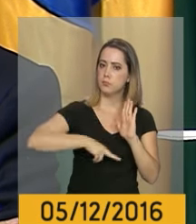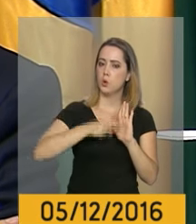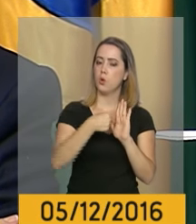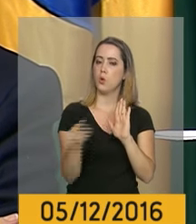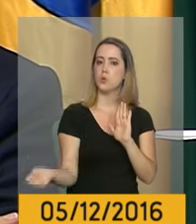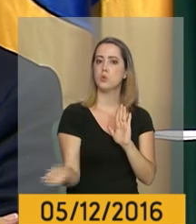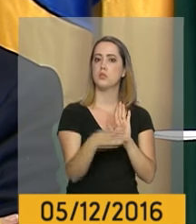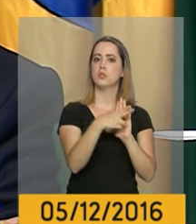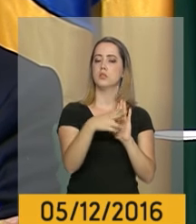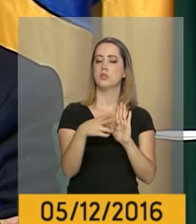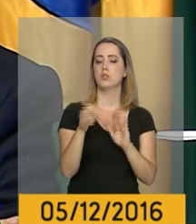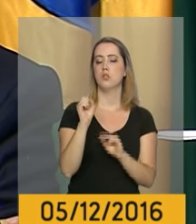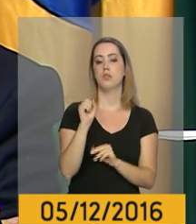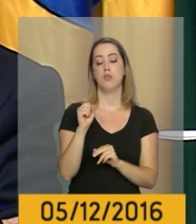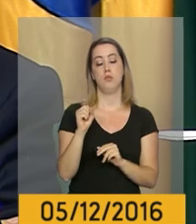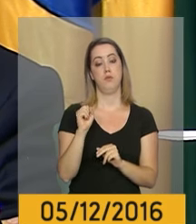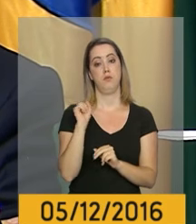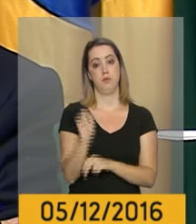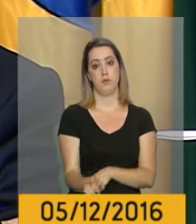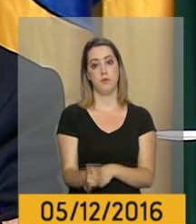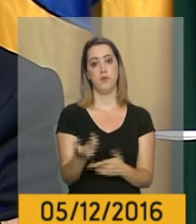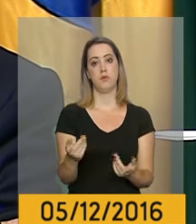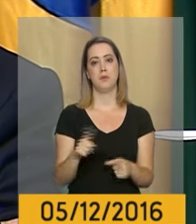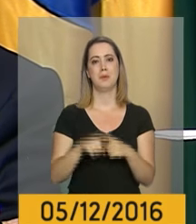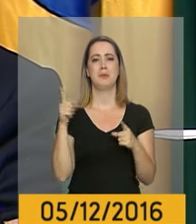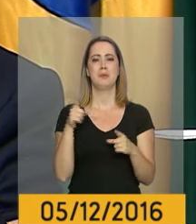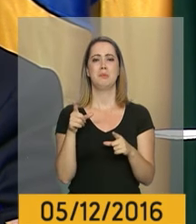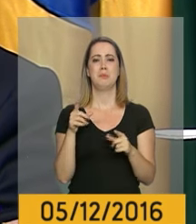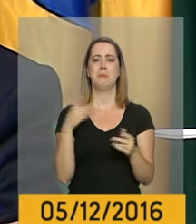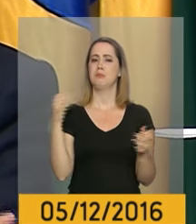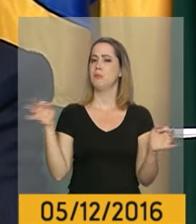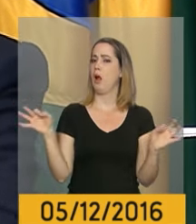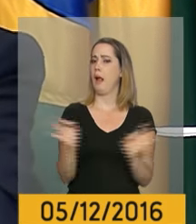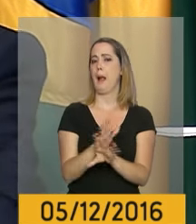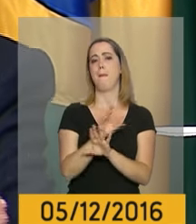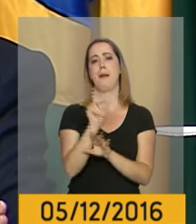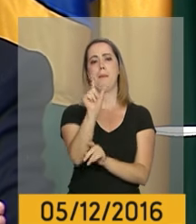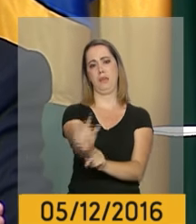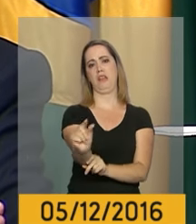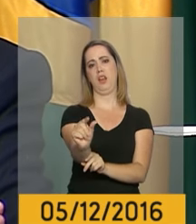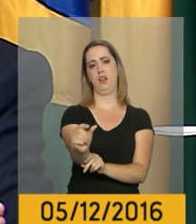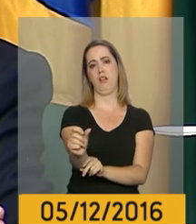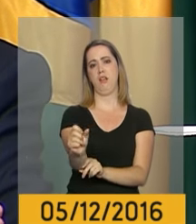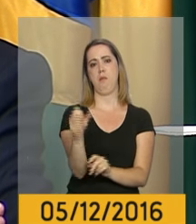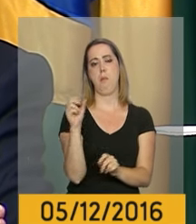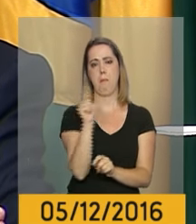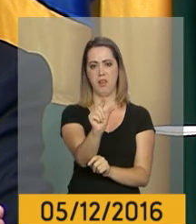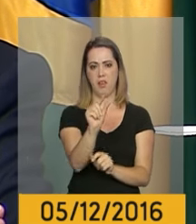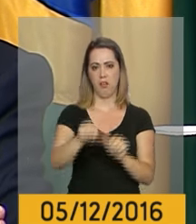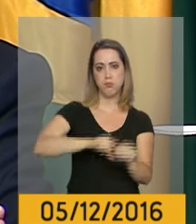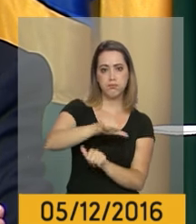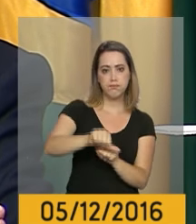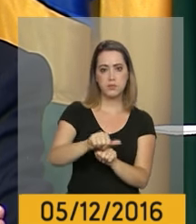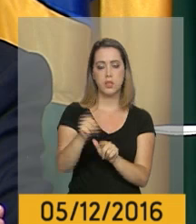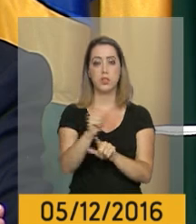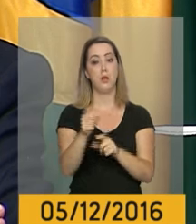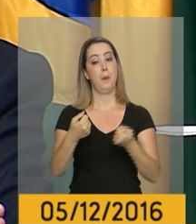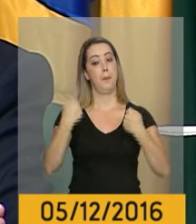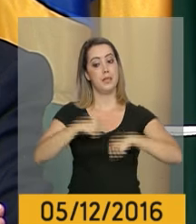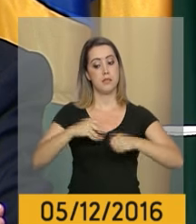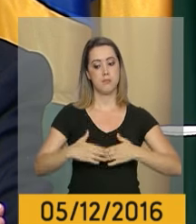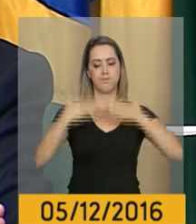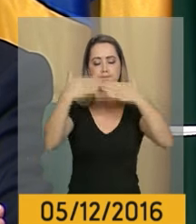de uma reforma previdenciária, mas eu acho que chega de pequenas reformas. Ou nós enfrentamos, como o próprio nome está dizendo, de